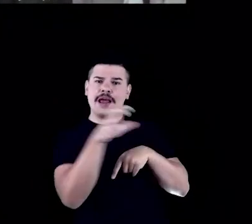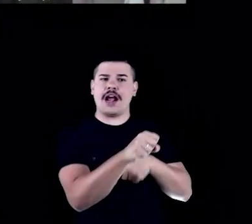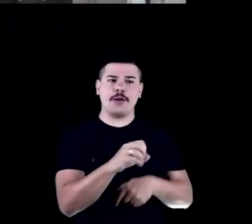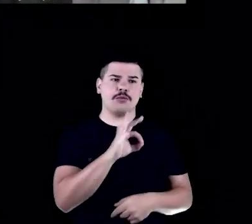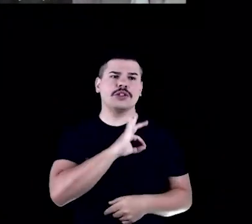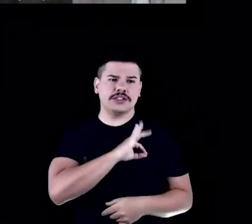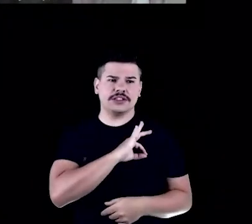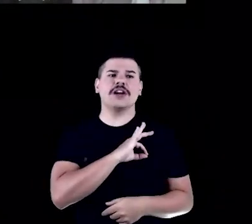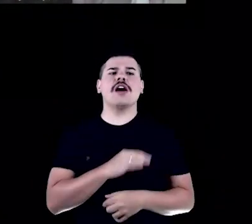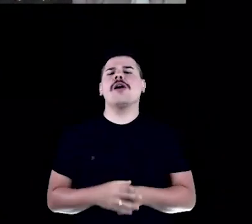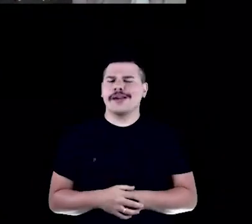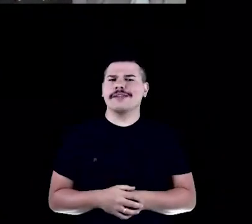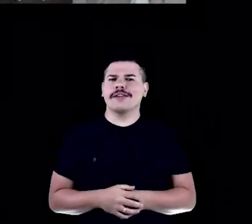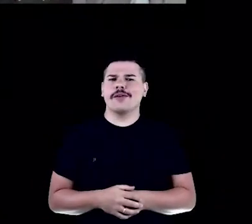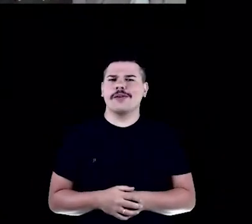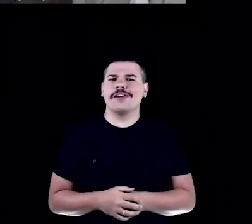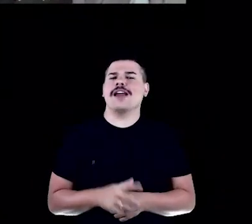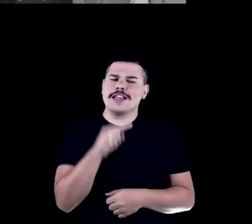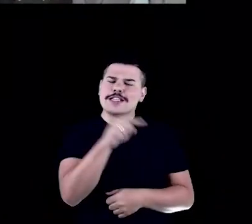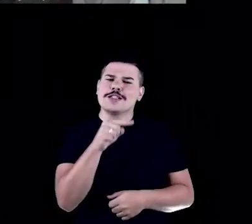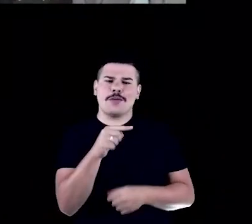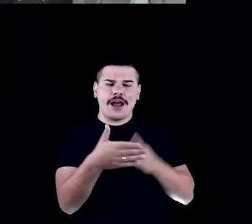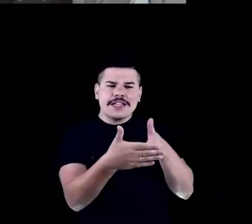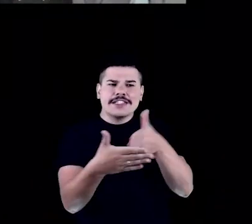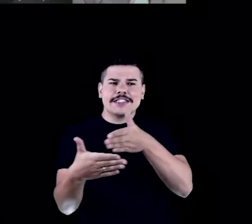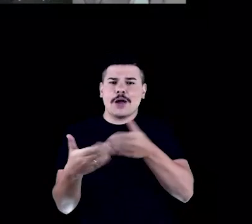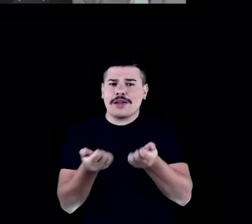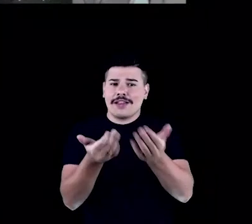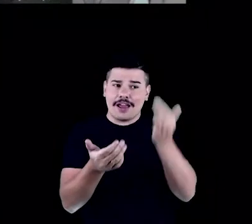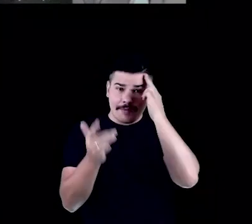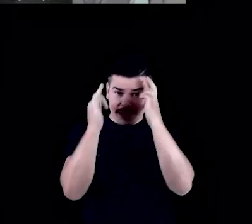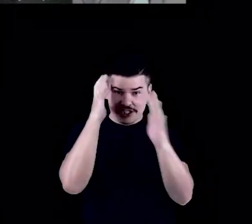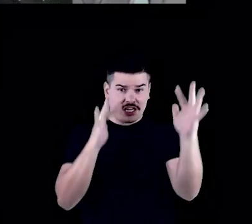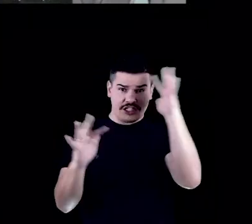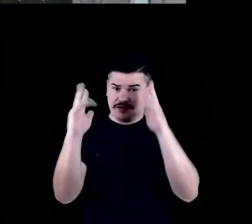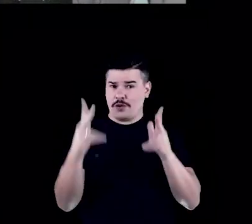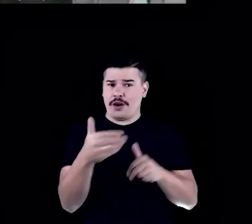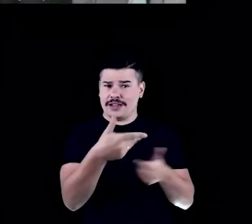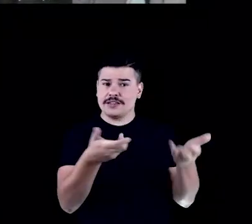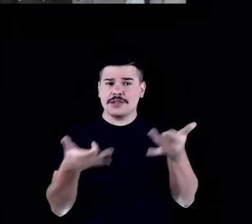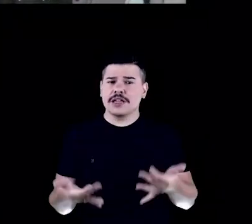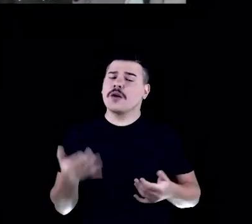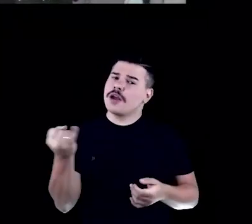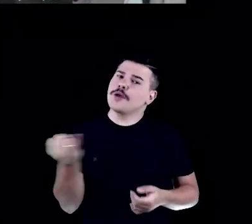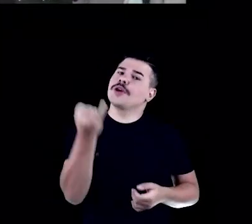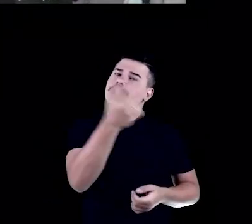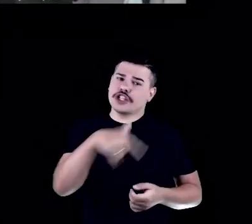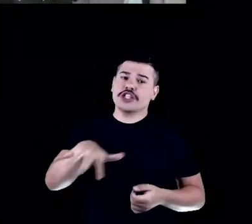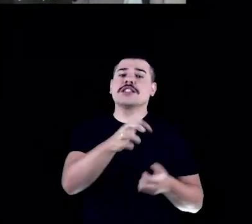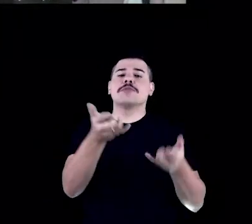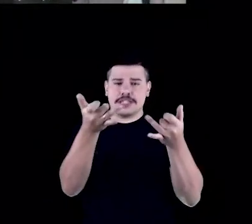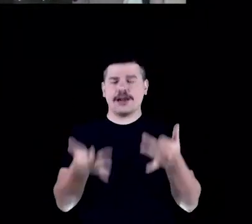violência policial. Eu acho que isso faz parte dessa restrição imaginativa que o Bob estava falando, sabe? E é importante a